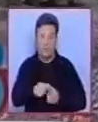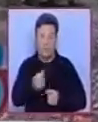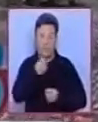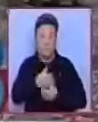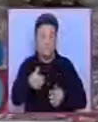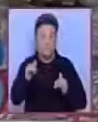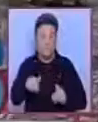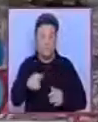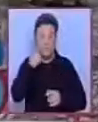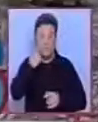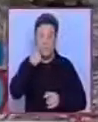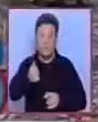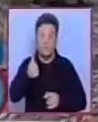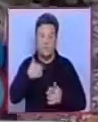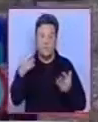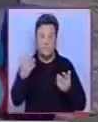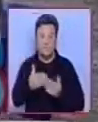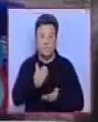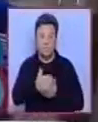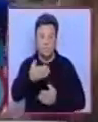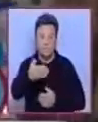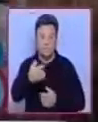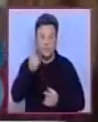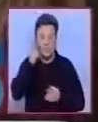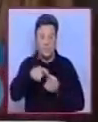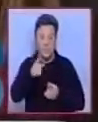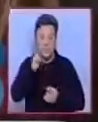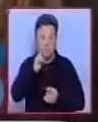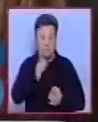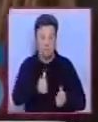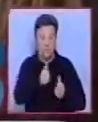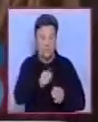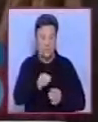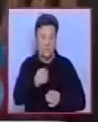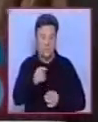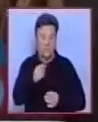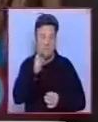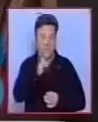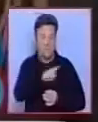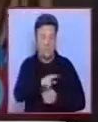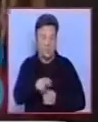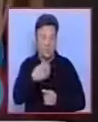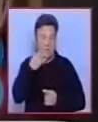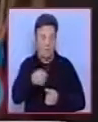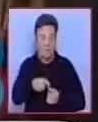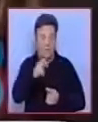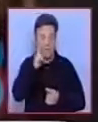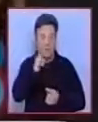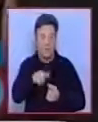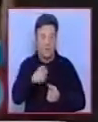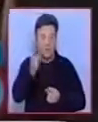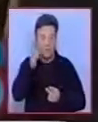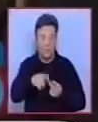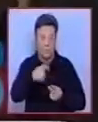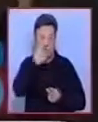para conhecer os vencedores, vamos ter 7. No fundo, uma missão, valorizar o património natural, paisagístico e cultural, as gentes,